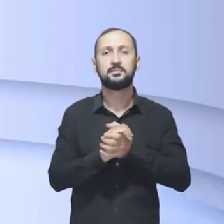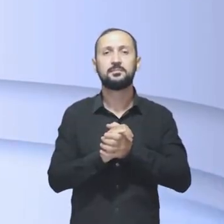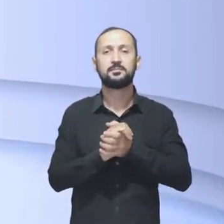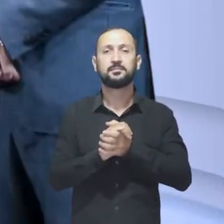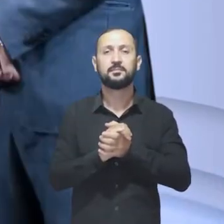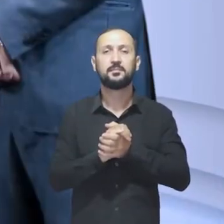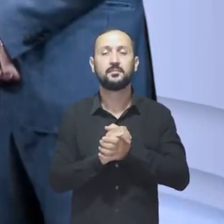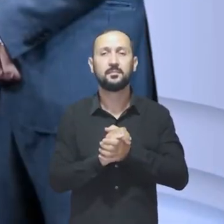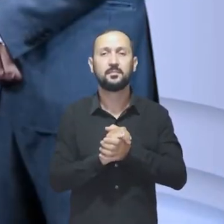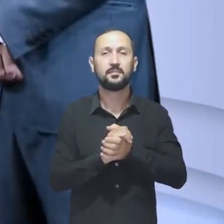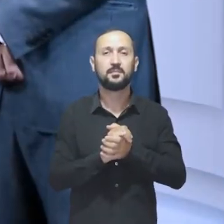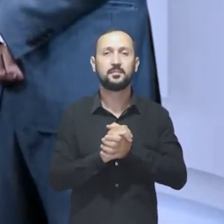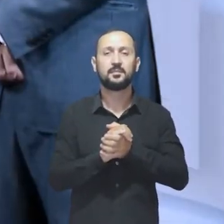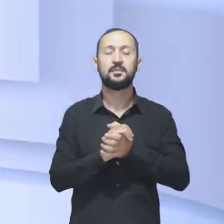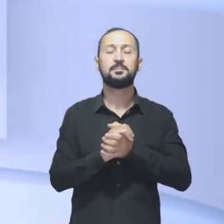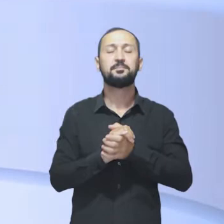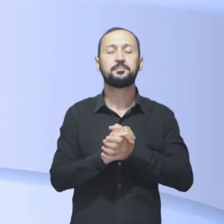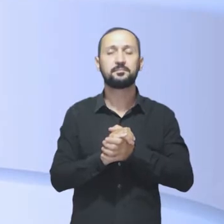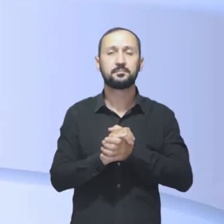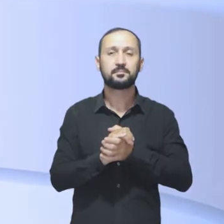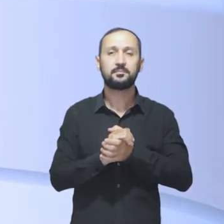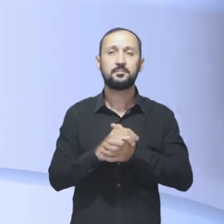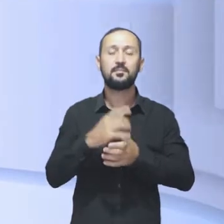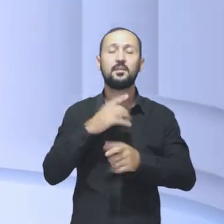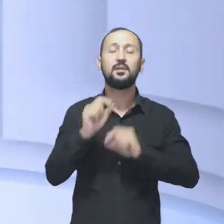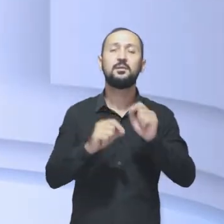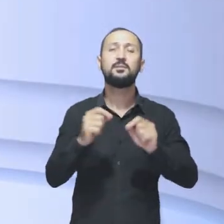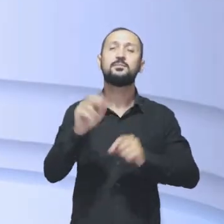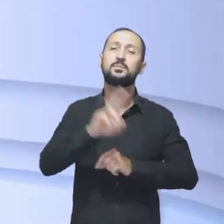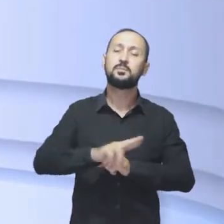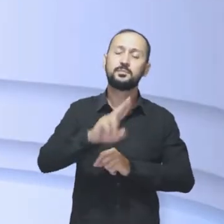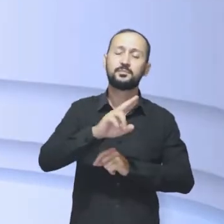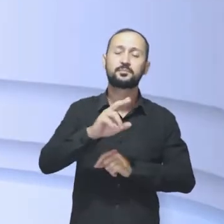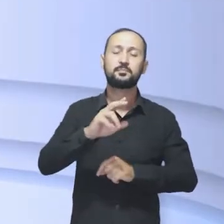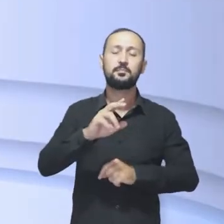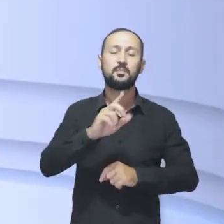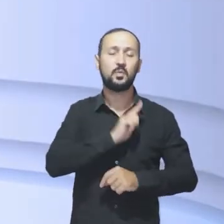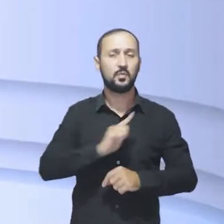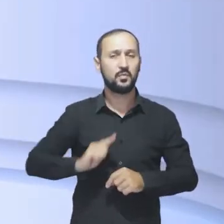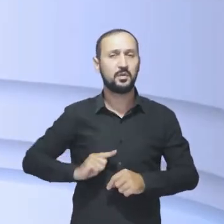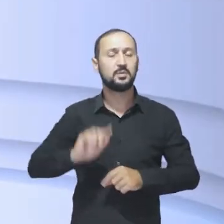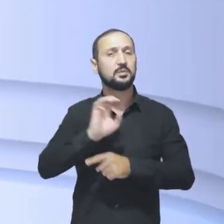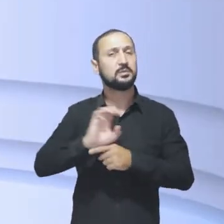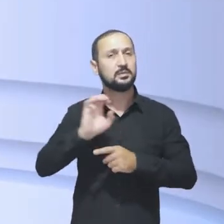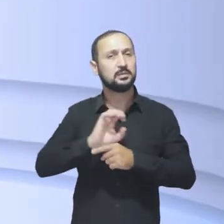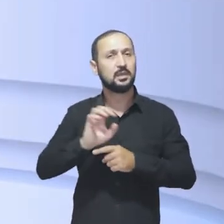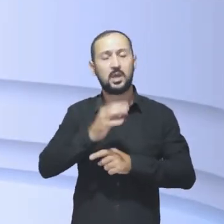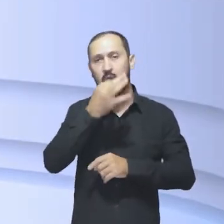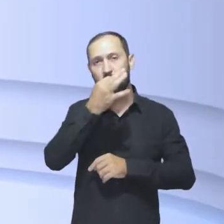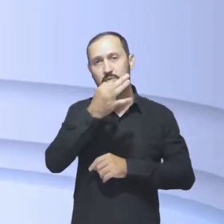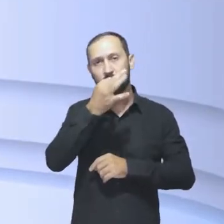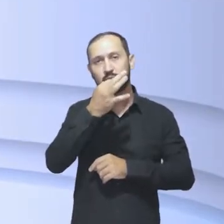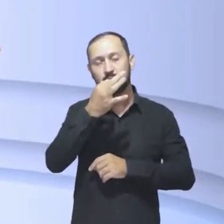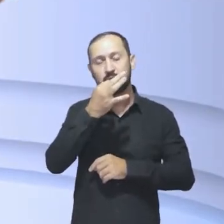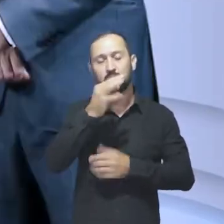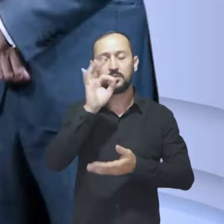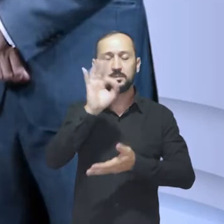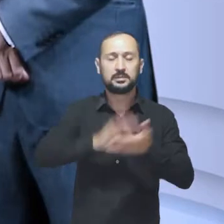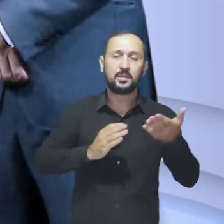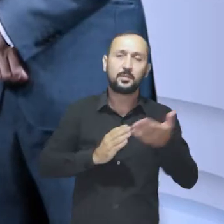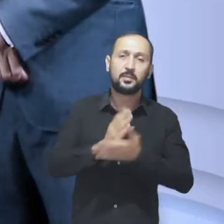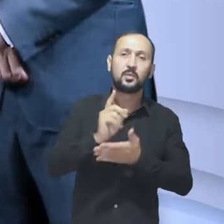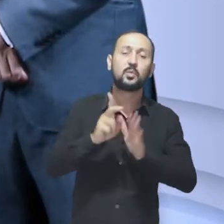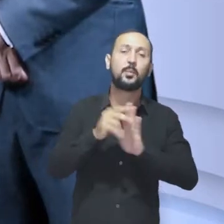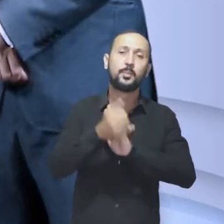ou veto ao projeto. Mas nós temos os projetos de autoria dos parlamentares, e aí ele inicia